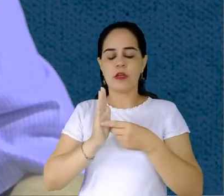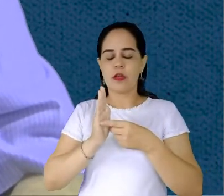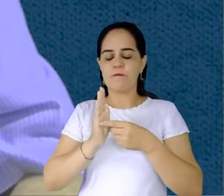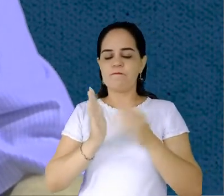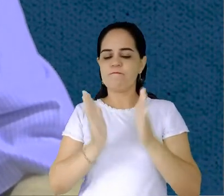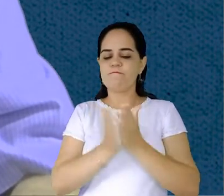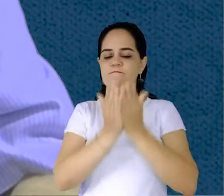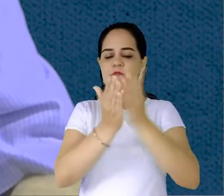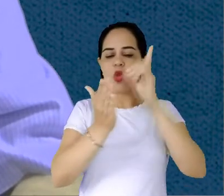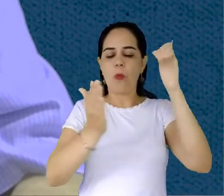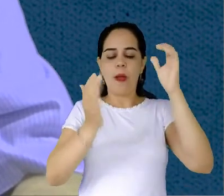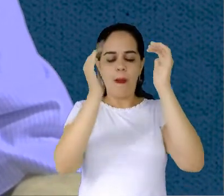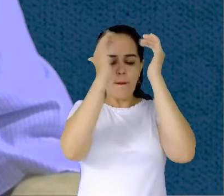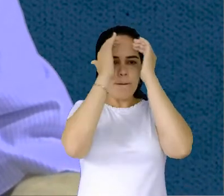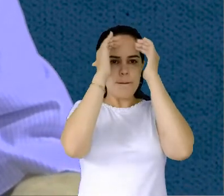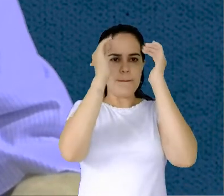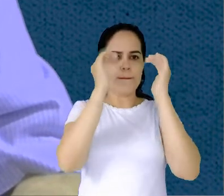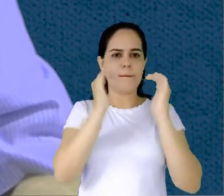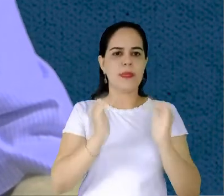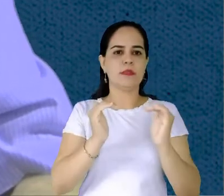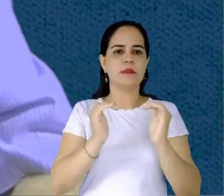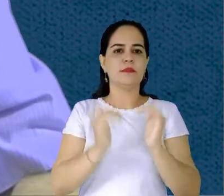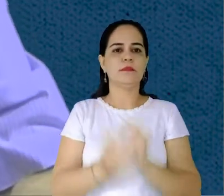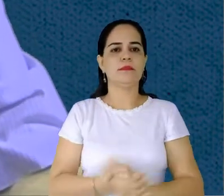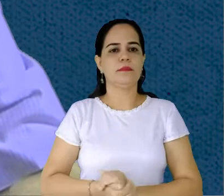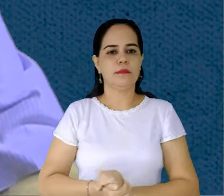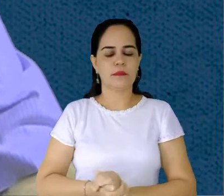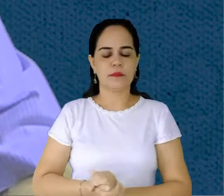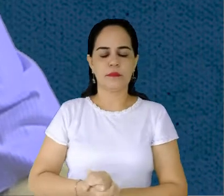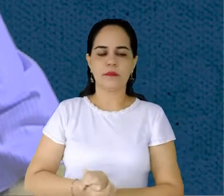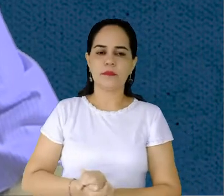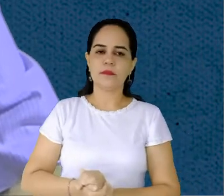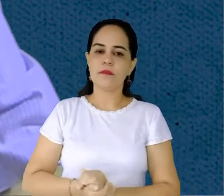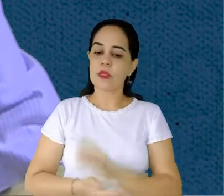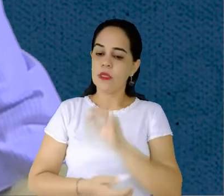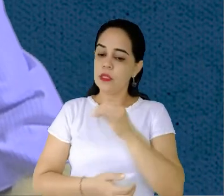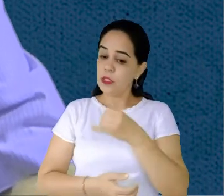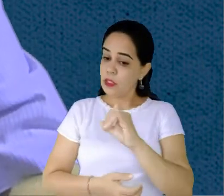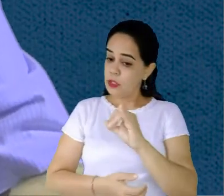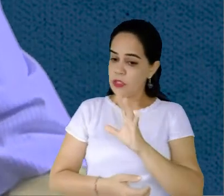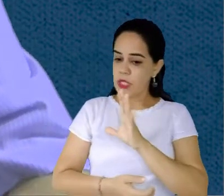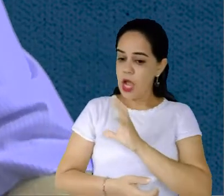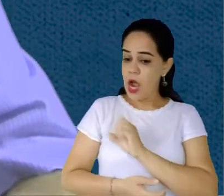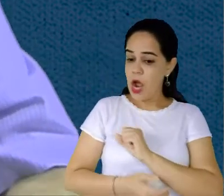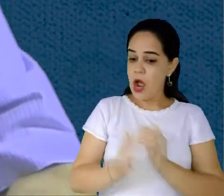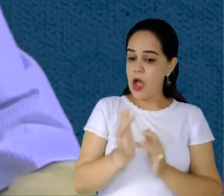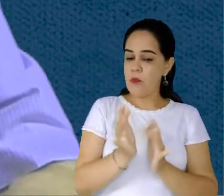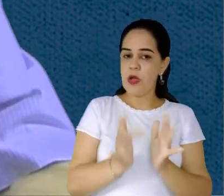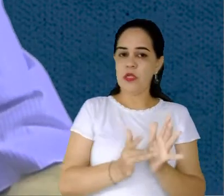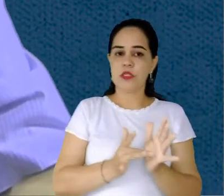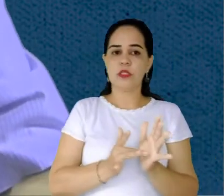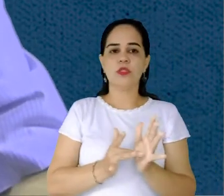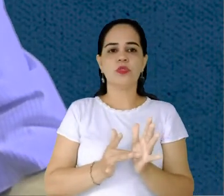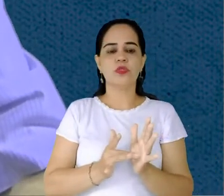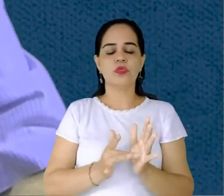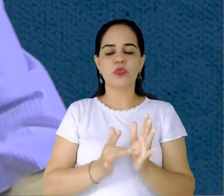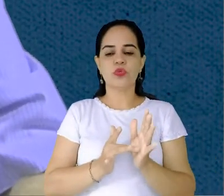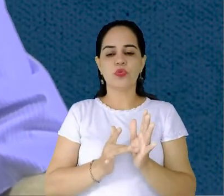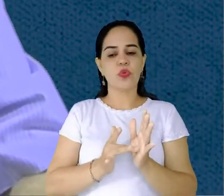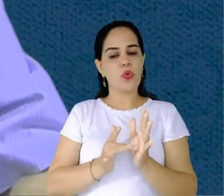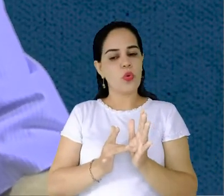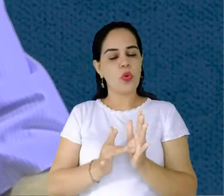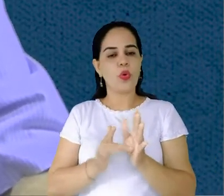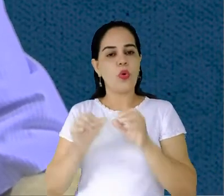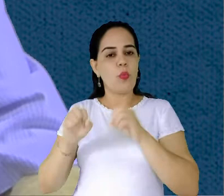que nos é dito pela palavra, tá? Então, se alguém me ama, guardará minha palavra e o meu Pai